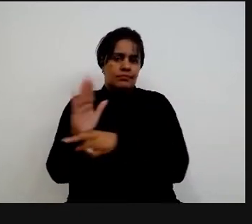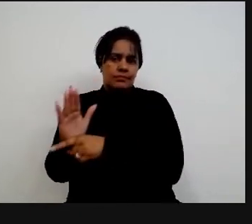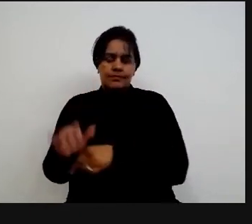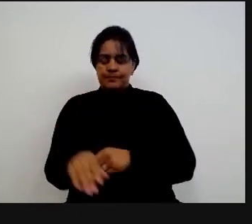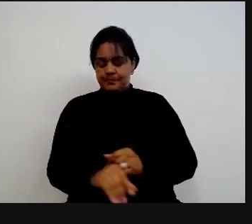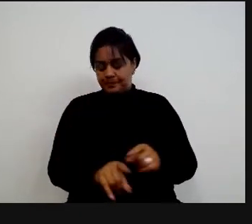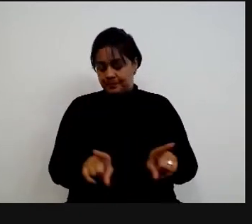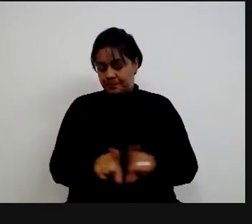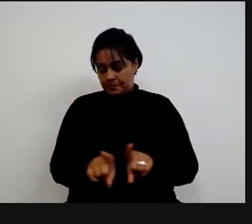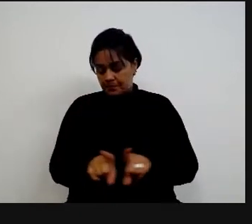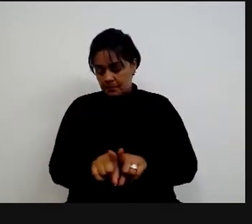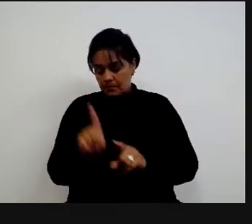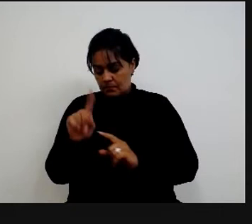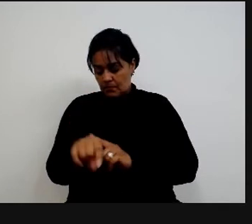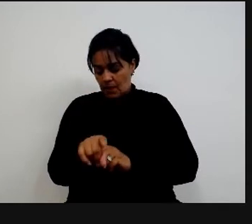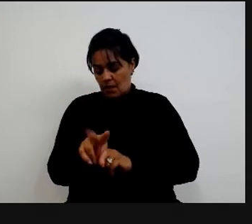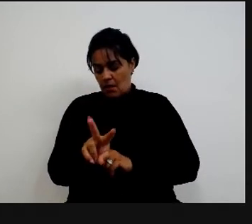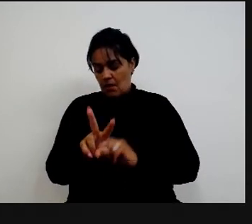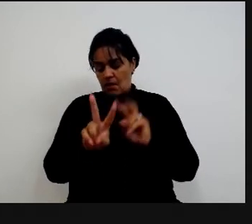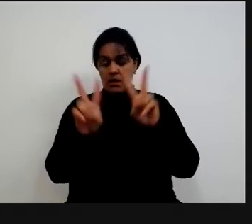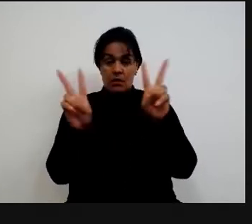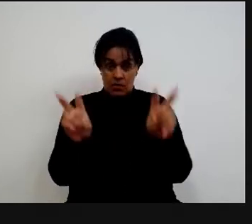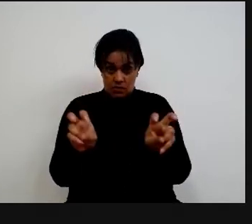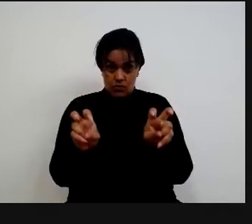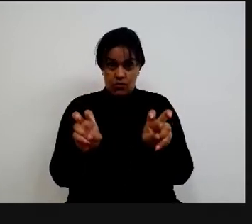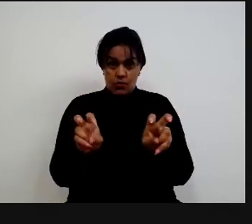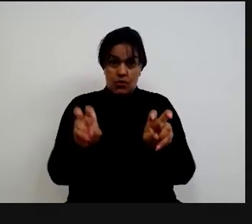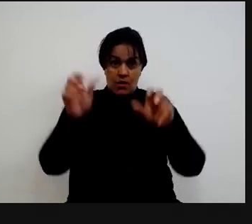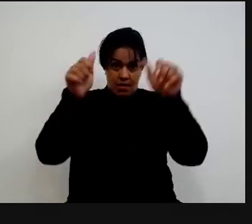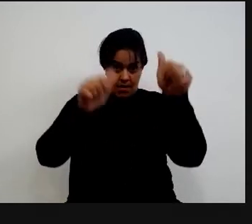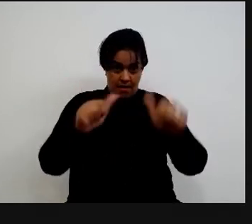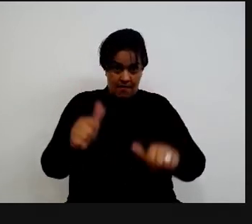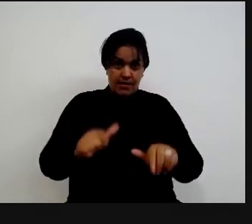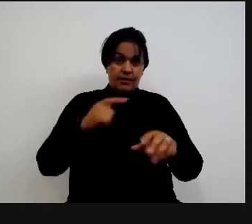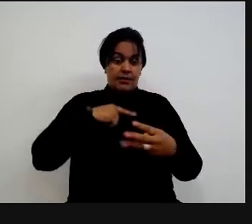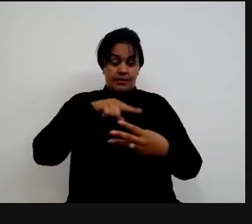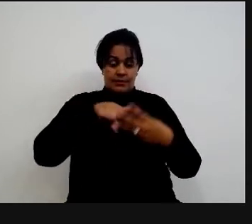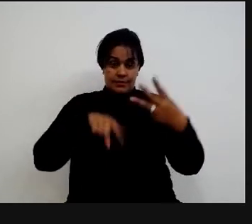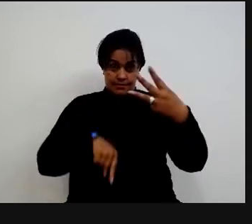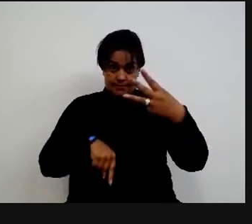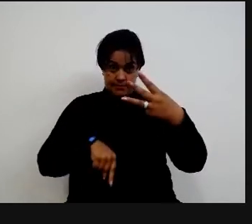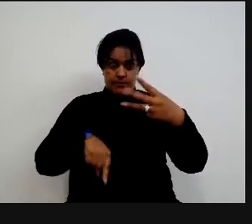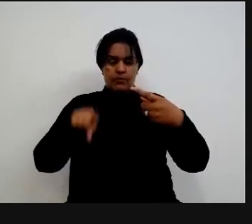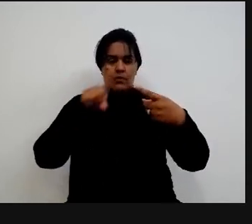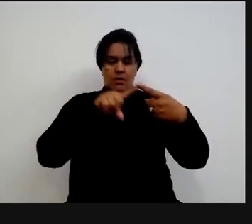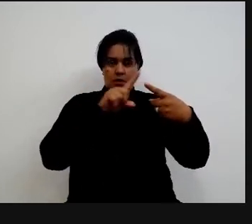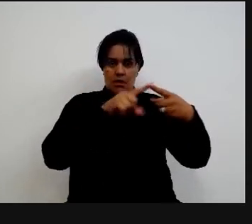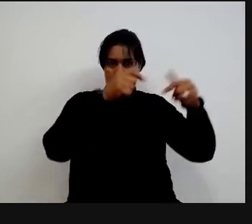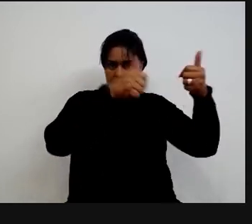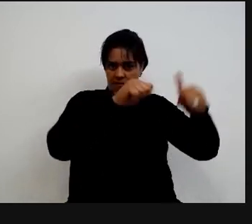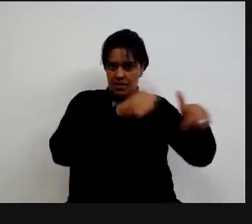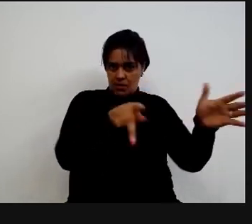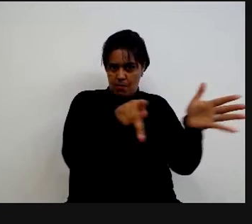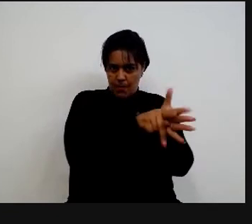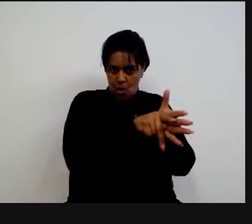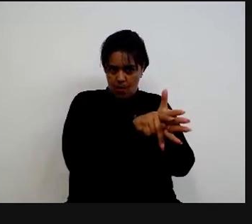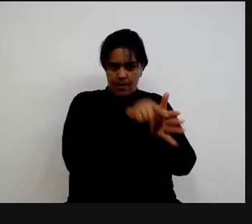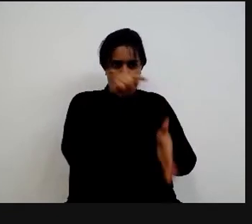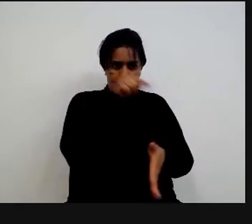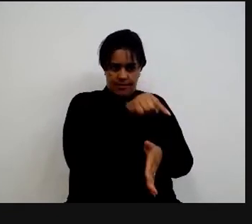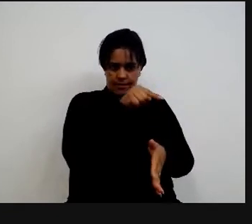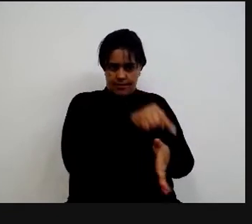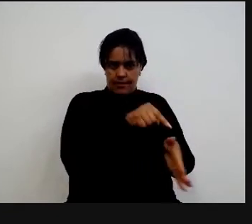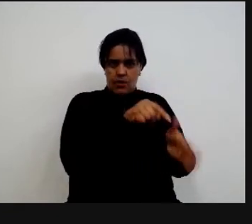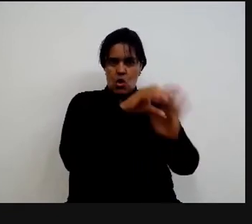questão da avaliação, nós temos 3 formas de fazer. Temos a do curso, que é aquela avaliativa para registrar no currículo, que é aquela de praxes,